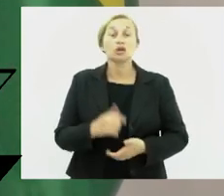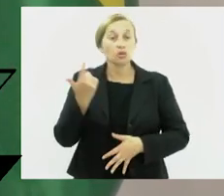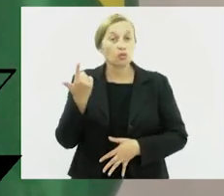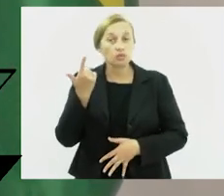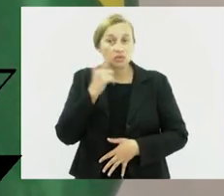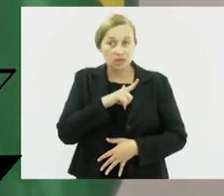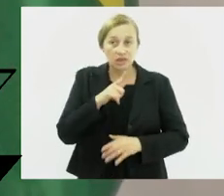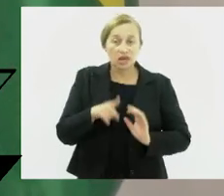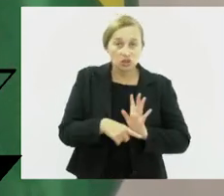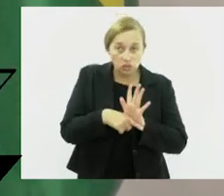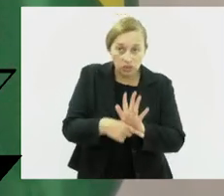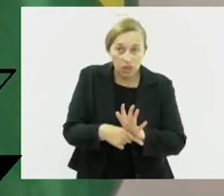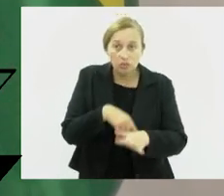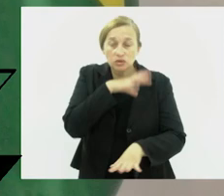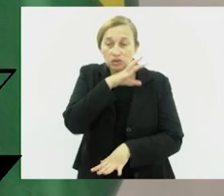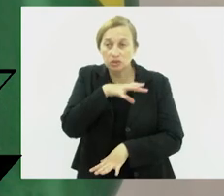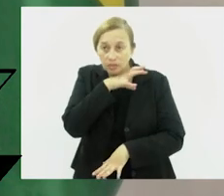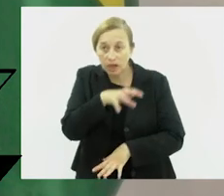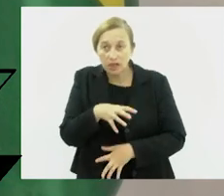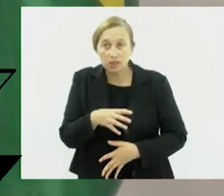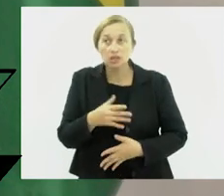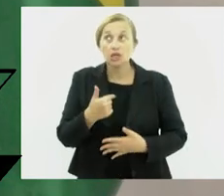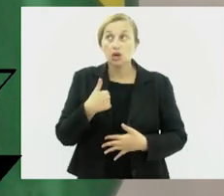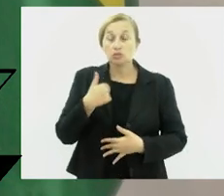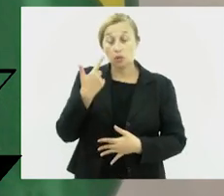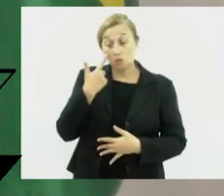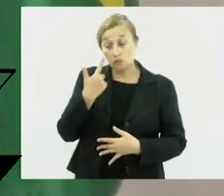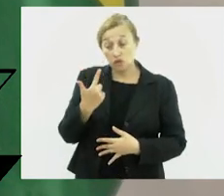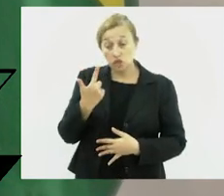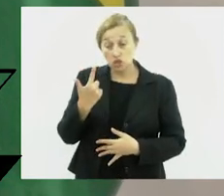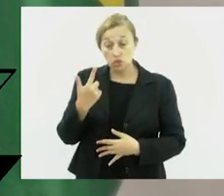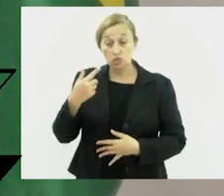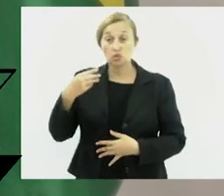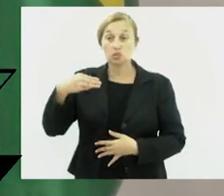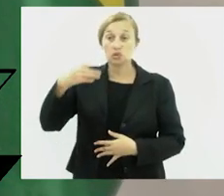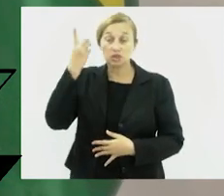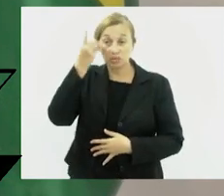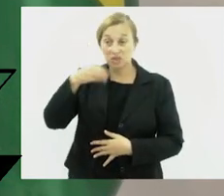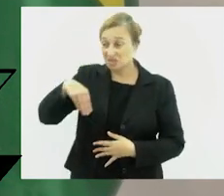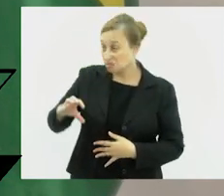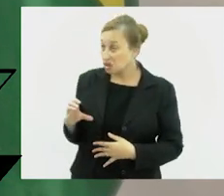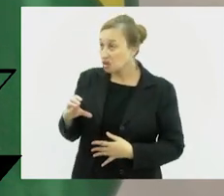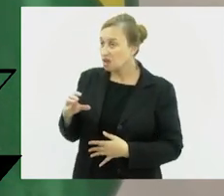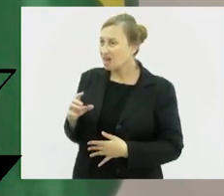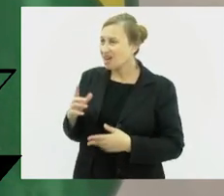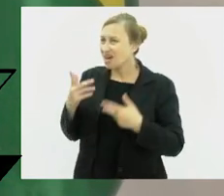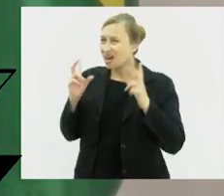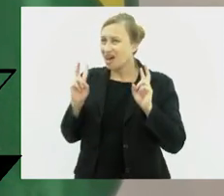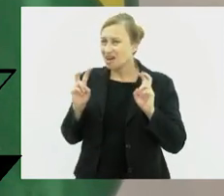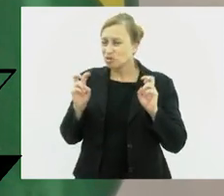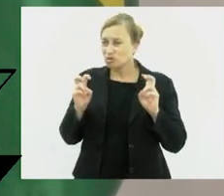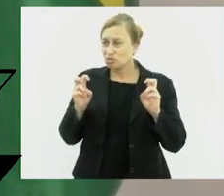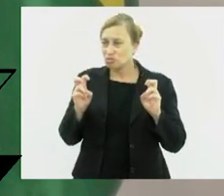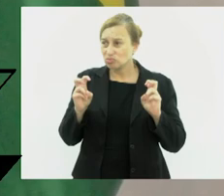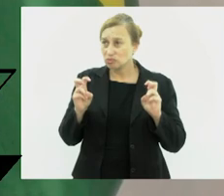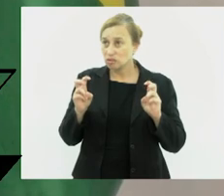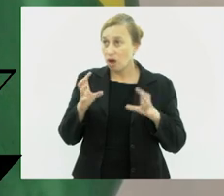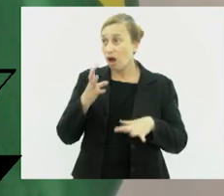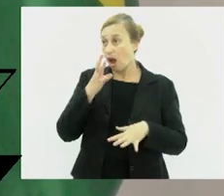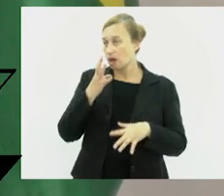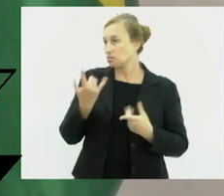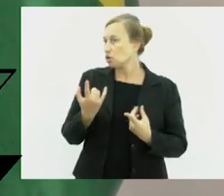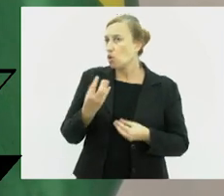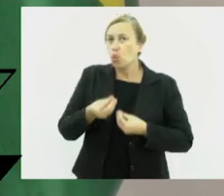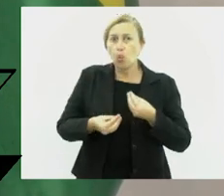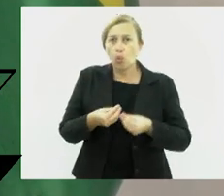consegue. Eu tenho me deparado, Miki, assim, com situações impressionantes, como essas pessoas